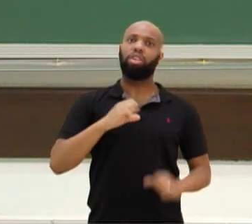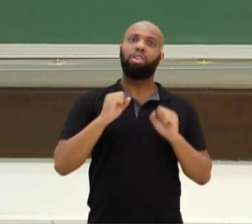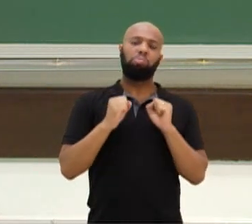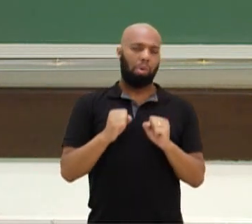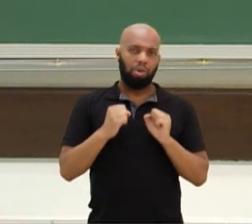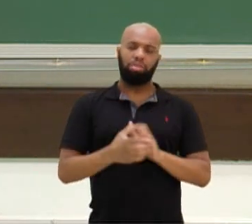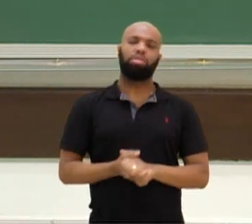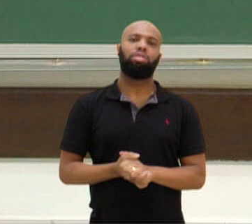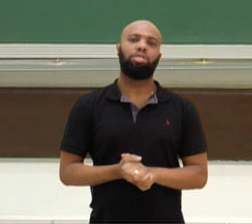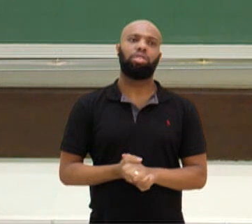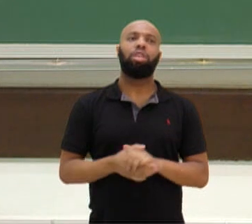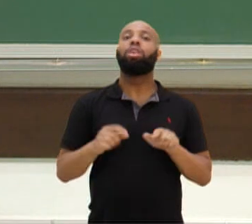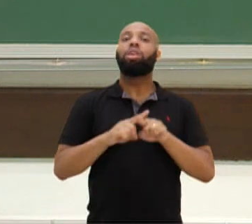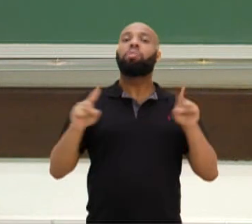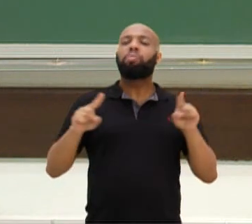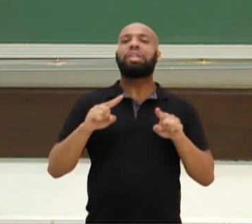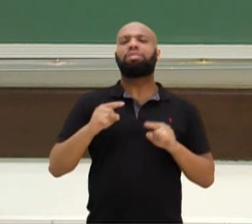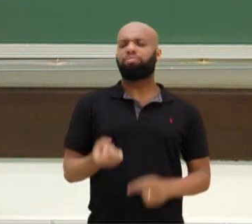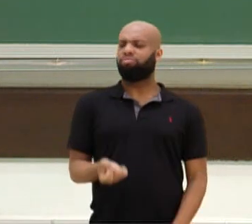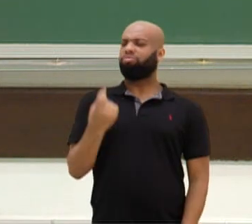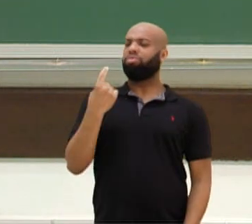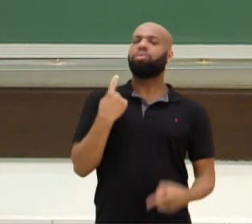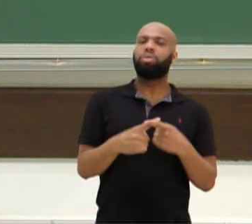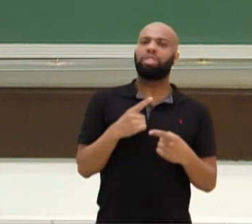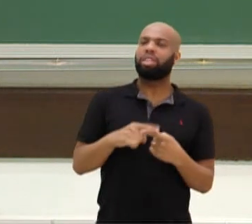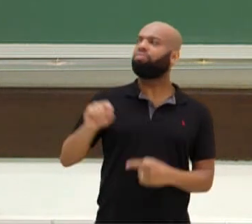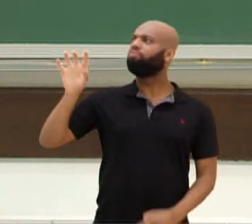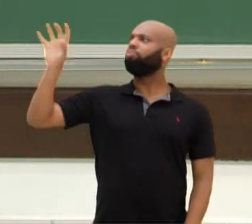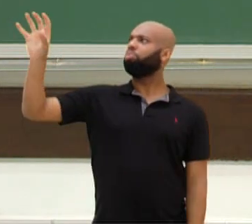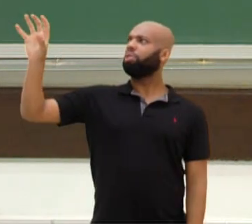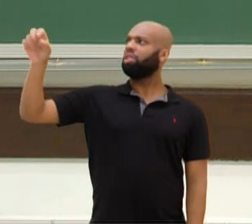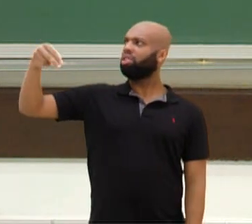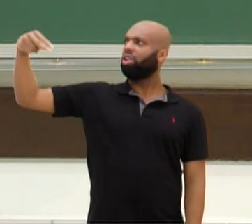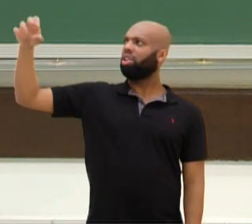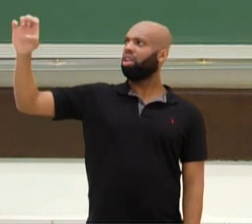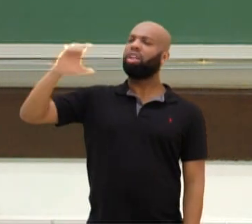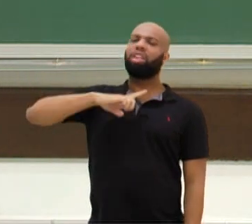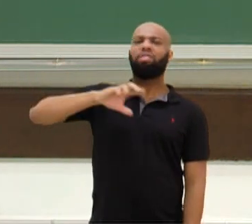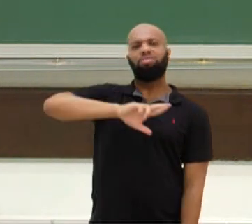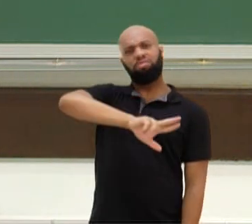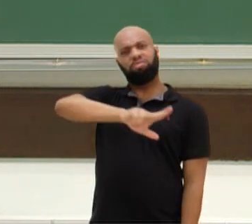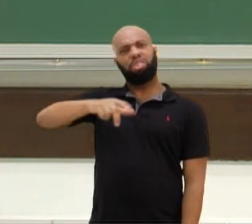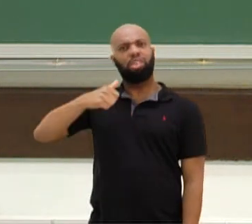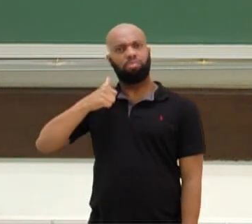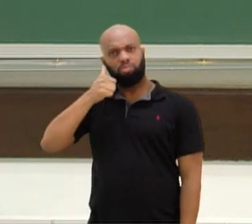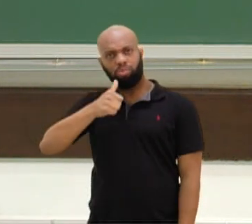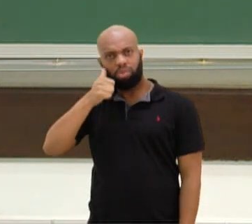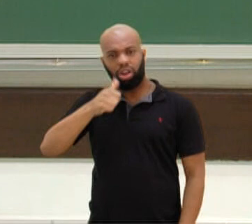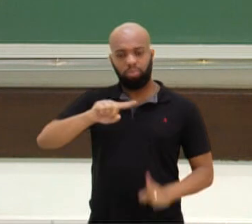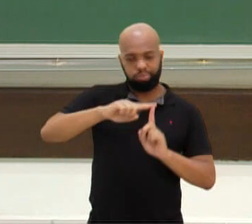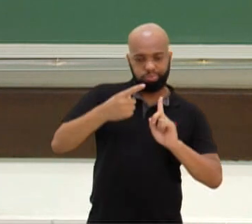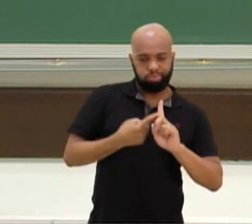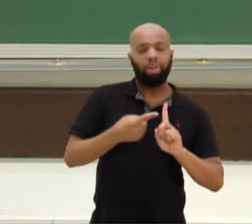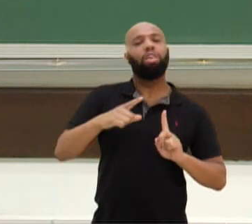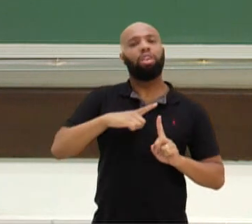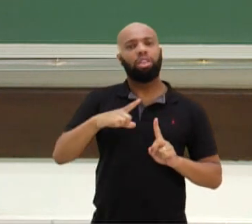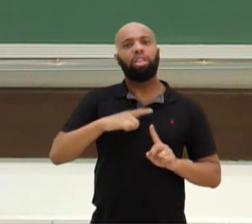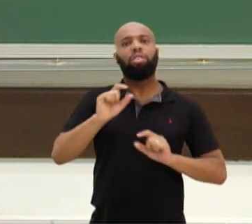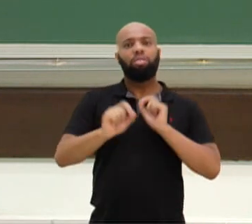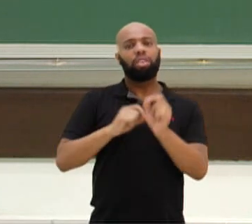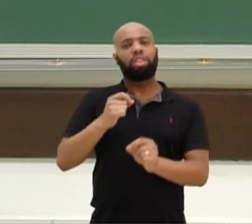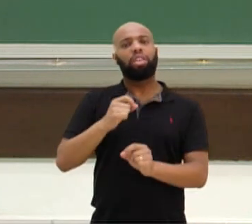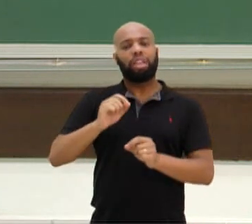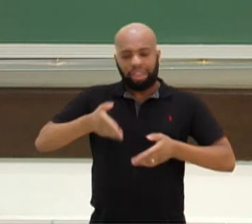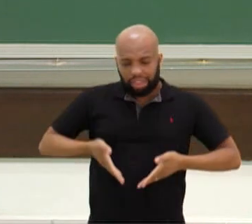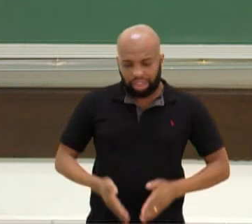infinidade de causas. Mas foi muito estranho, numa mesma região, várias mulheres, né, na gestação apresentando ali a